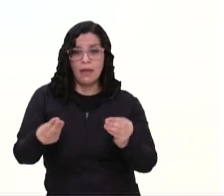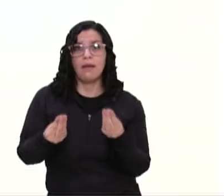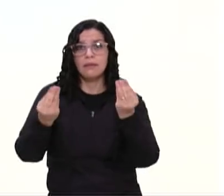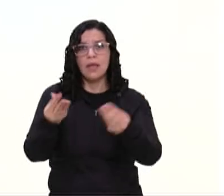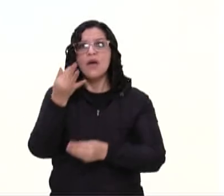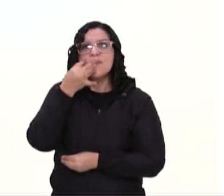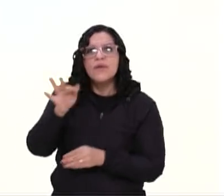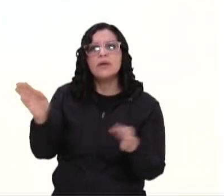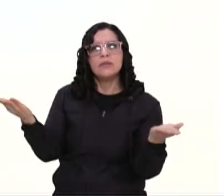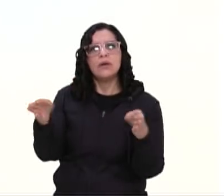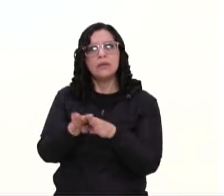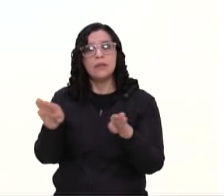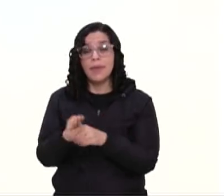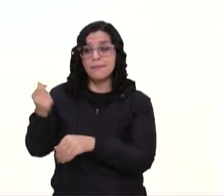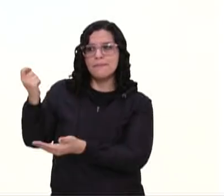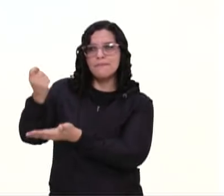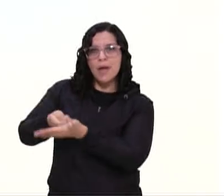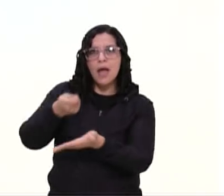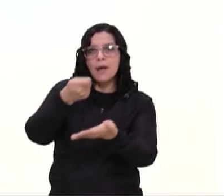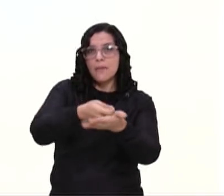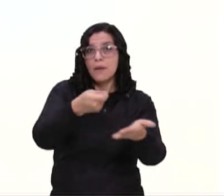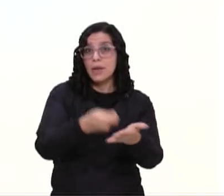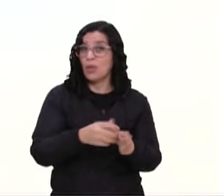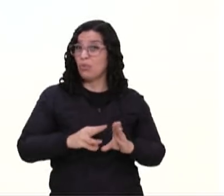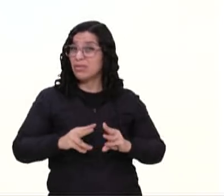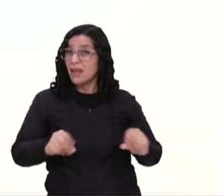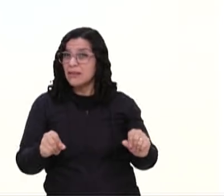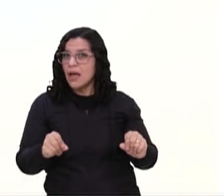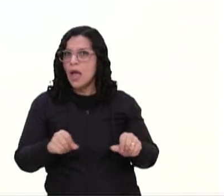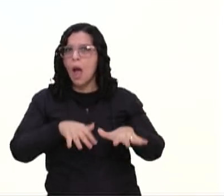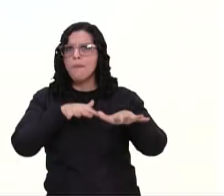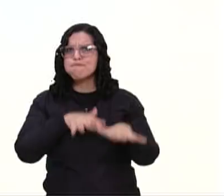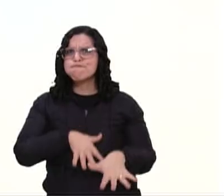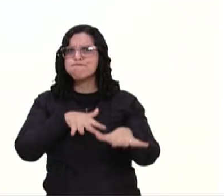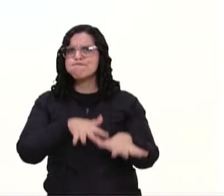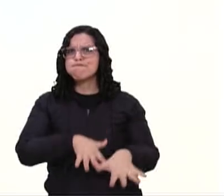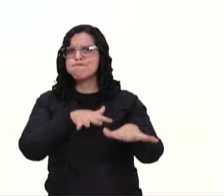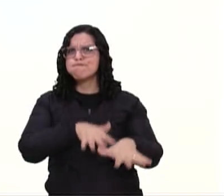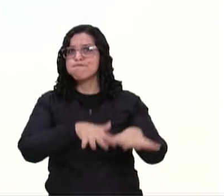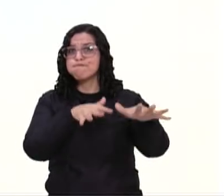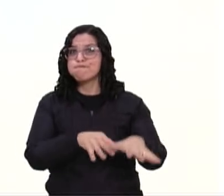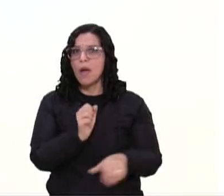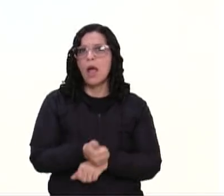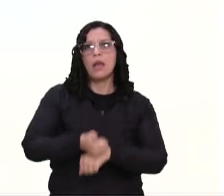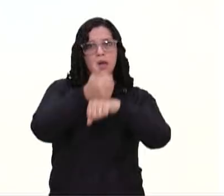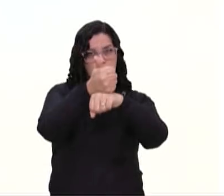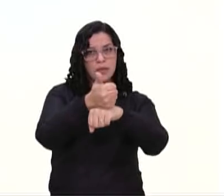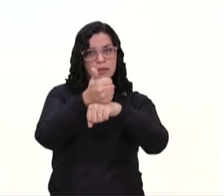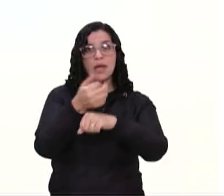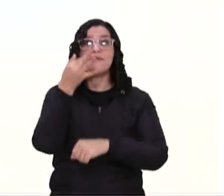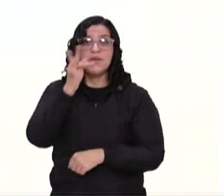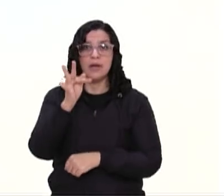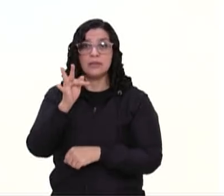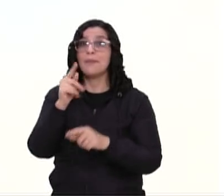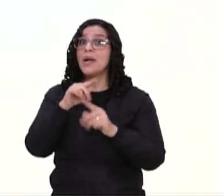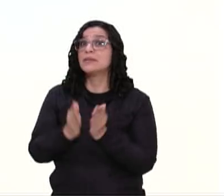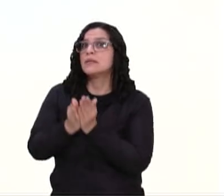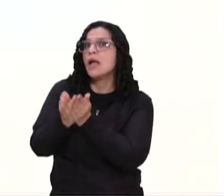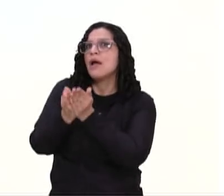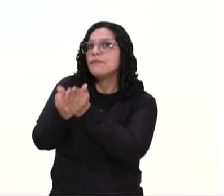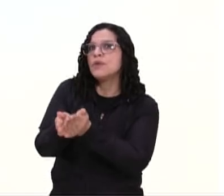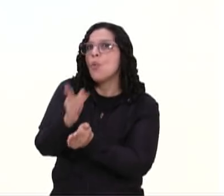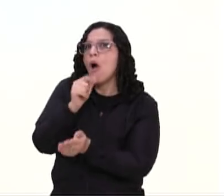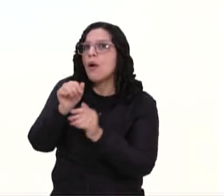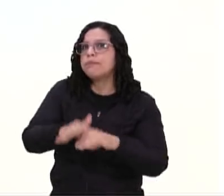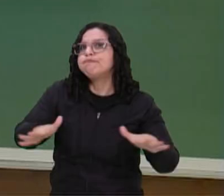davam indenizações para a França. Então, na terra, ele passa a comandar bastante. Na água, ainda é a Inglaterra que comanda. Então, aí